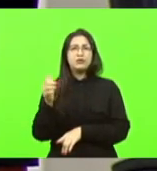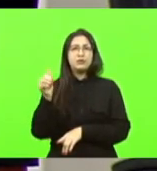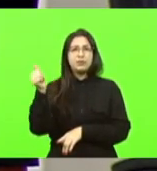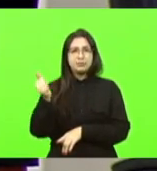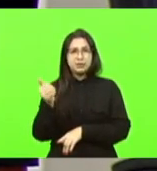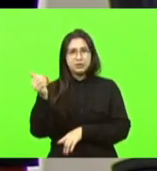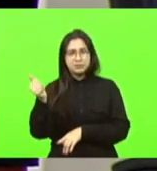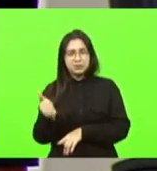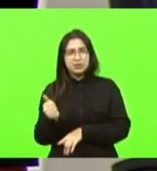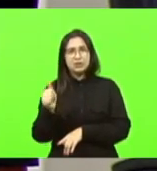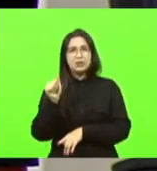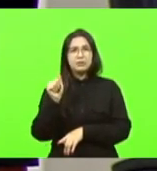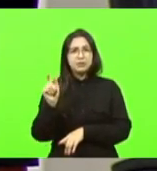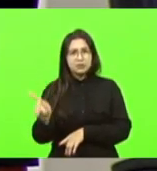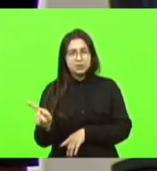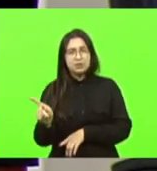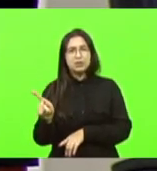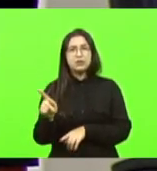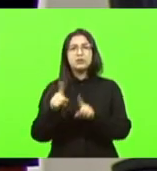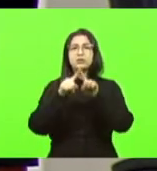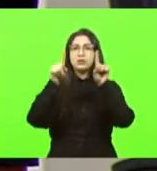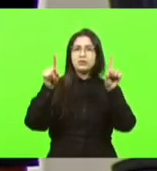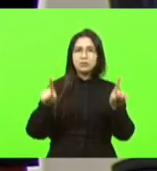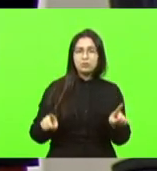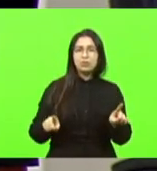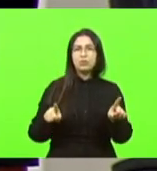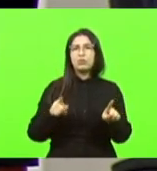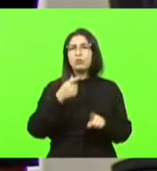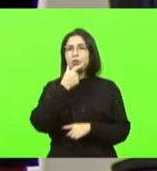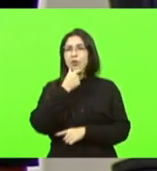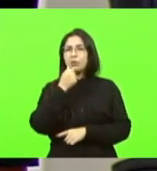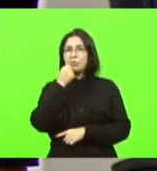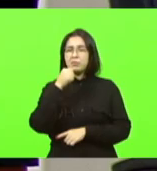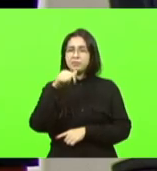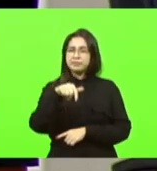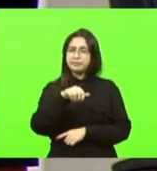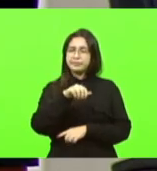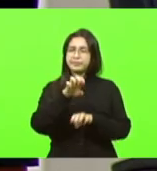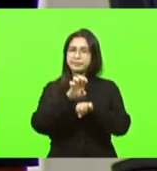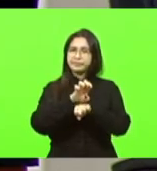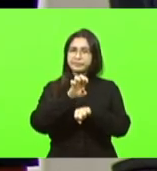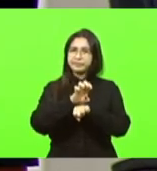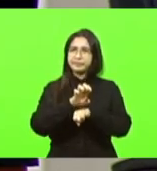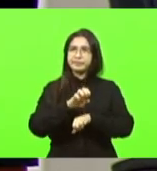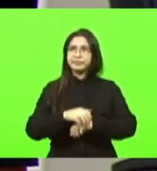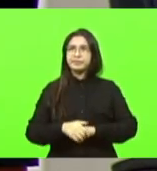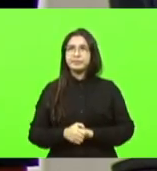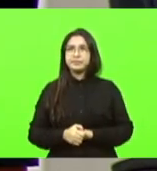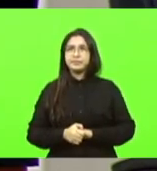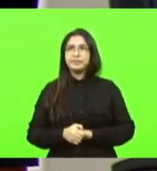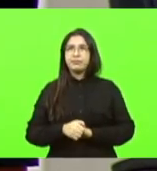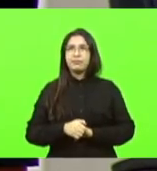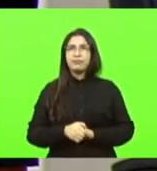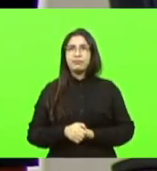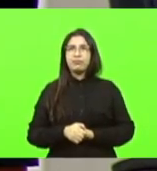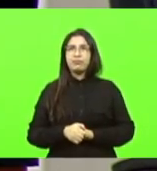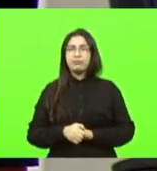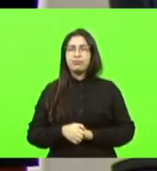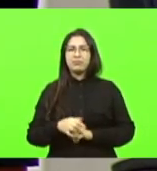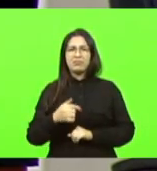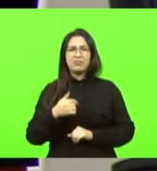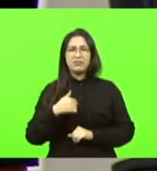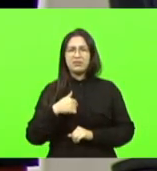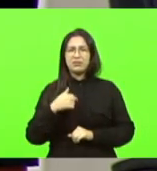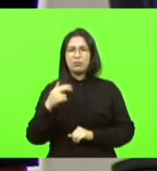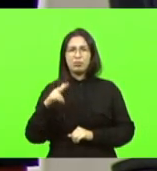servidores e servidoras do nosso Estado e eu nunca imaginava isso